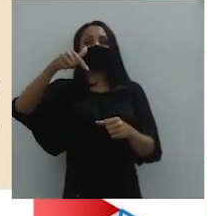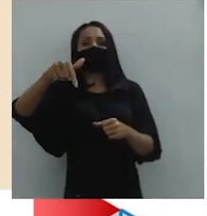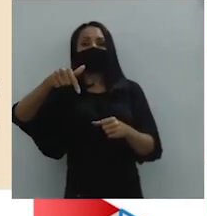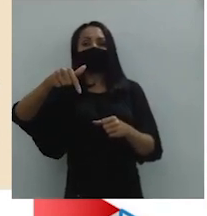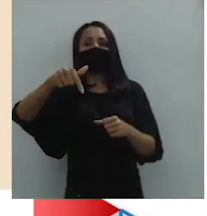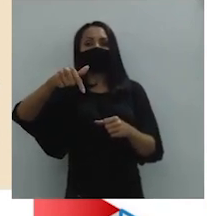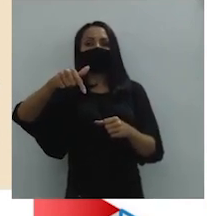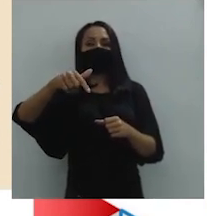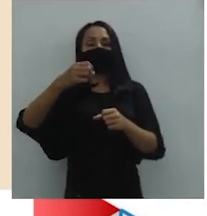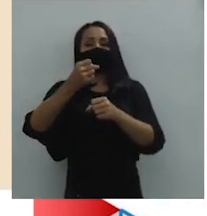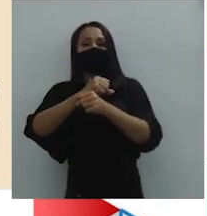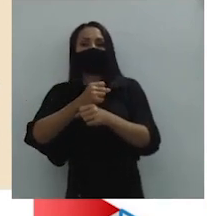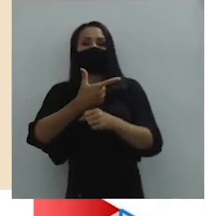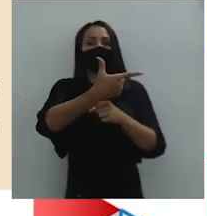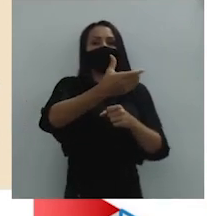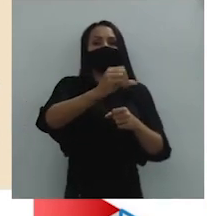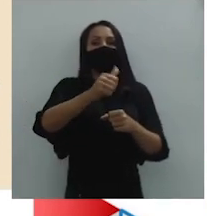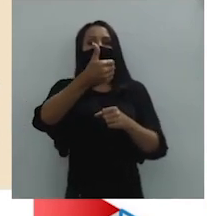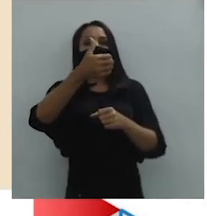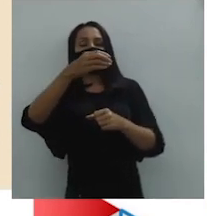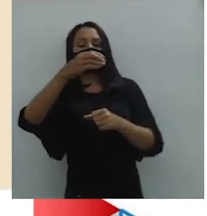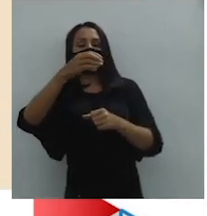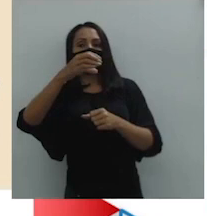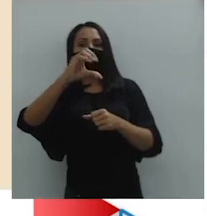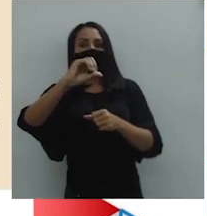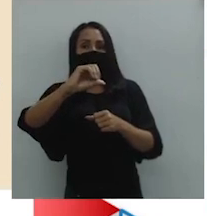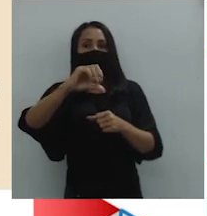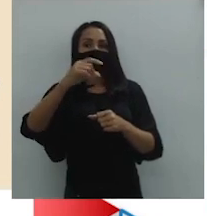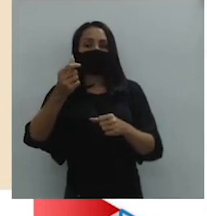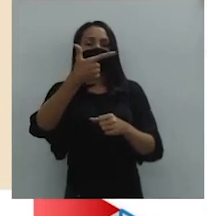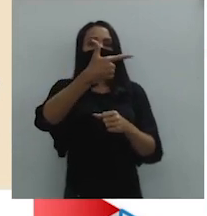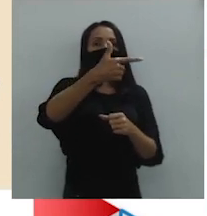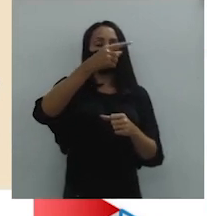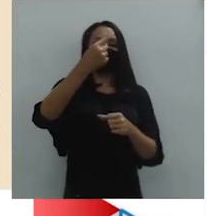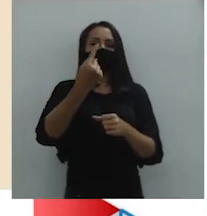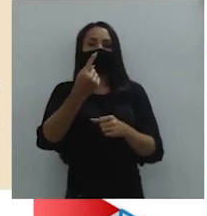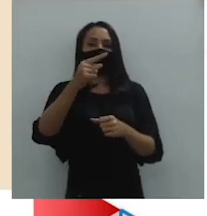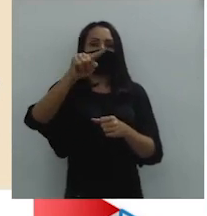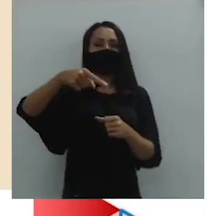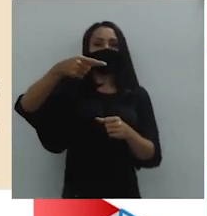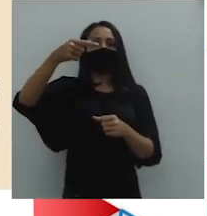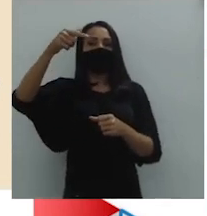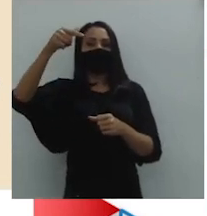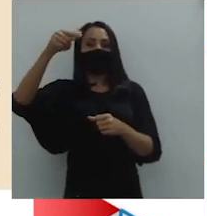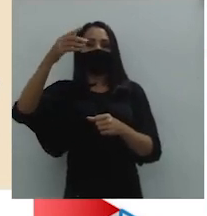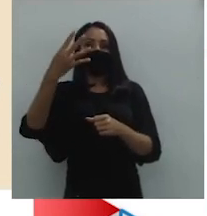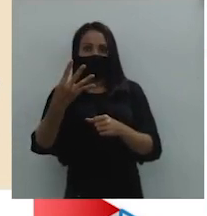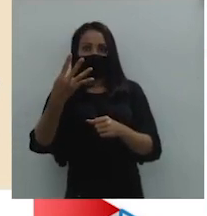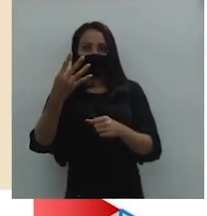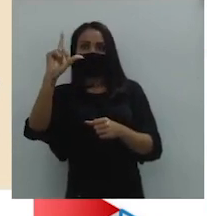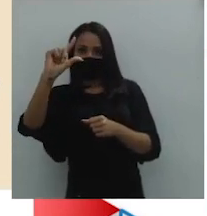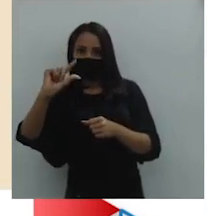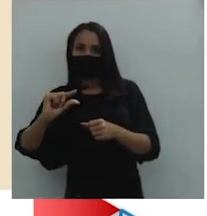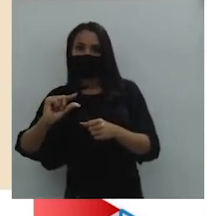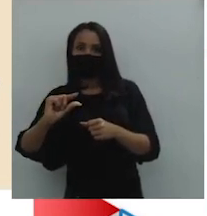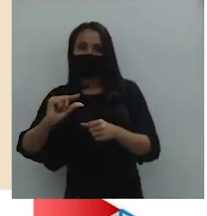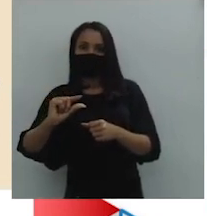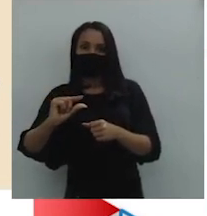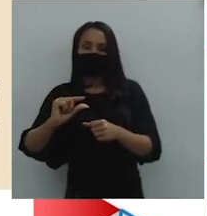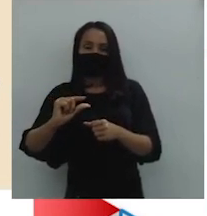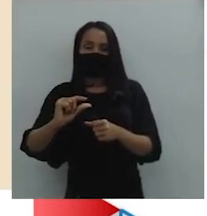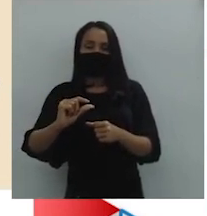2010 já diminuiu, foi para 21,64, certo? Então, tudo